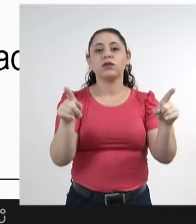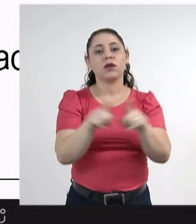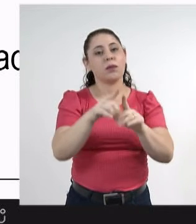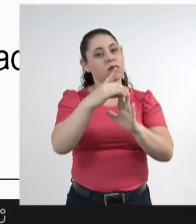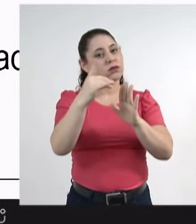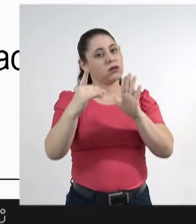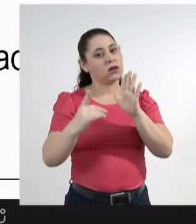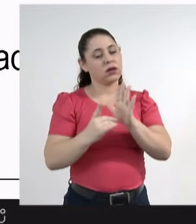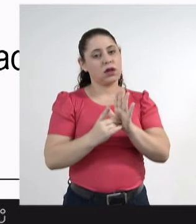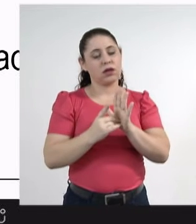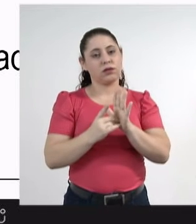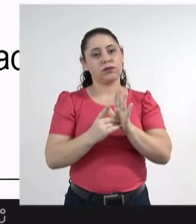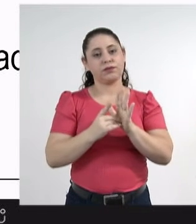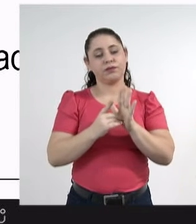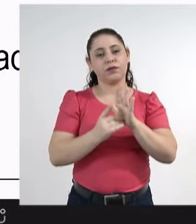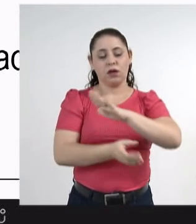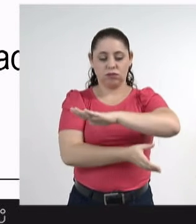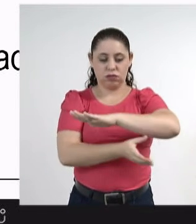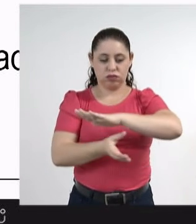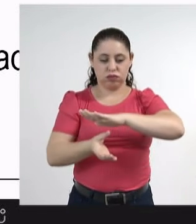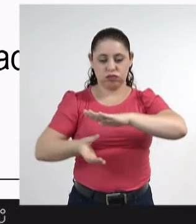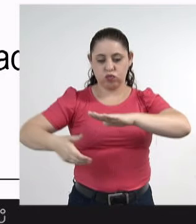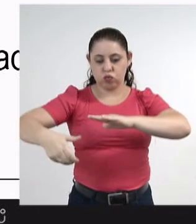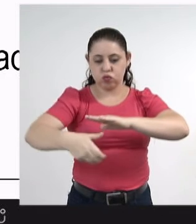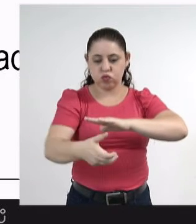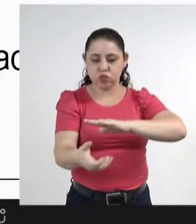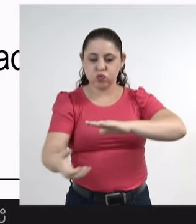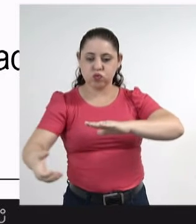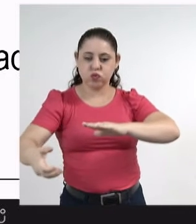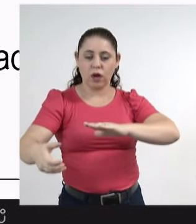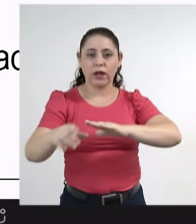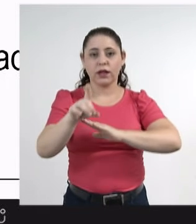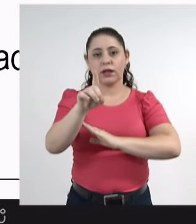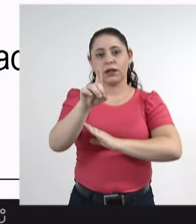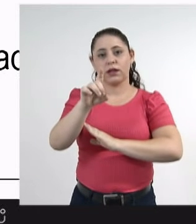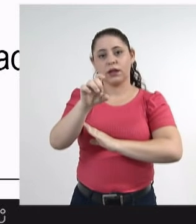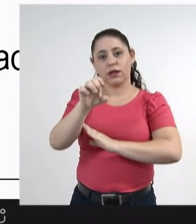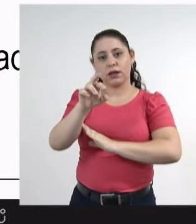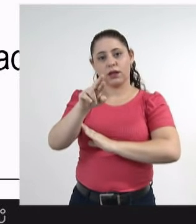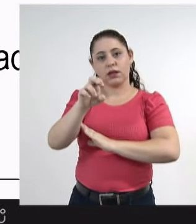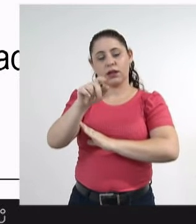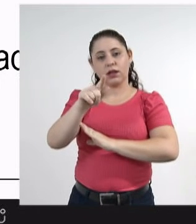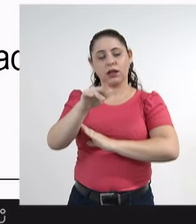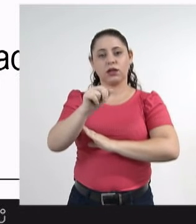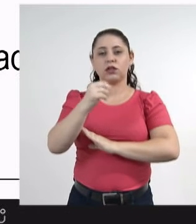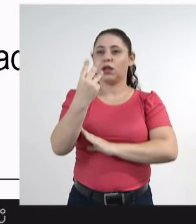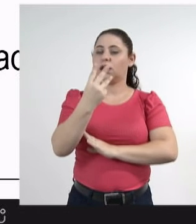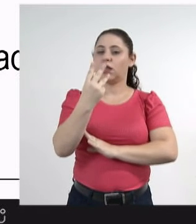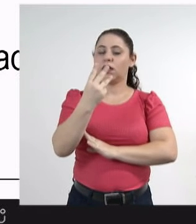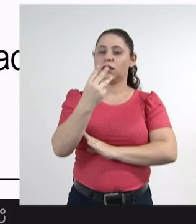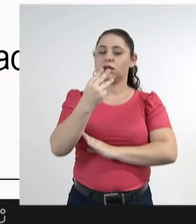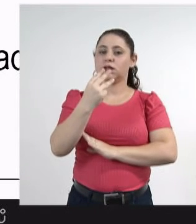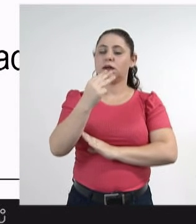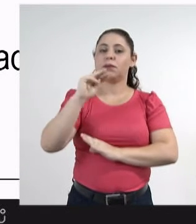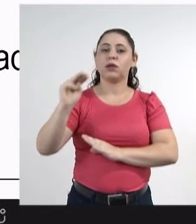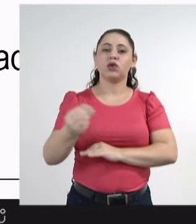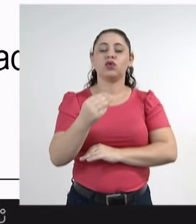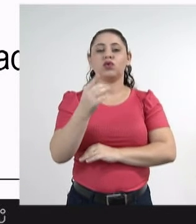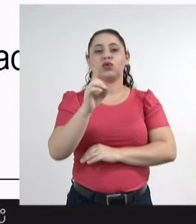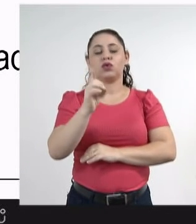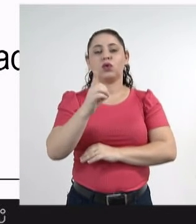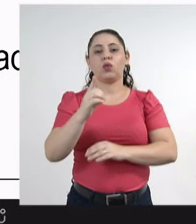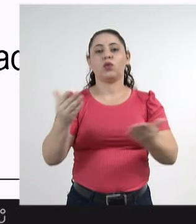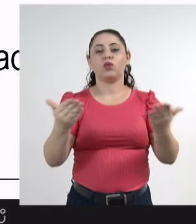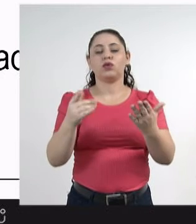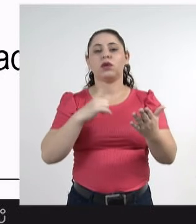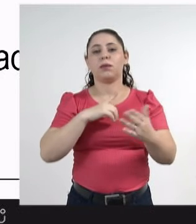do decreto de drenagem e se economizou em custos evitados 3 milhões de dólares por ano e hoje tem mais de